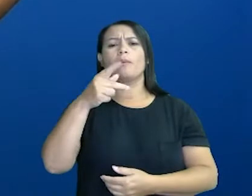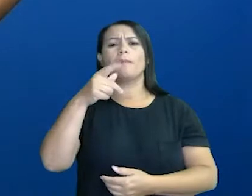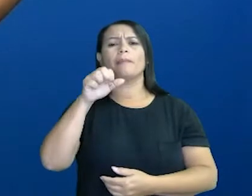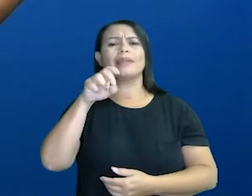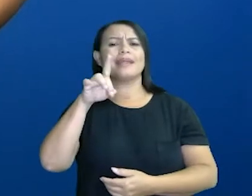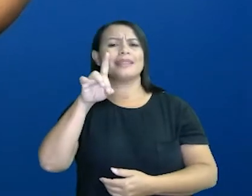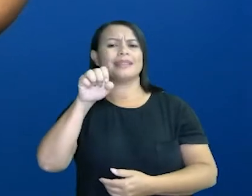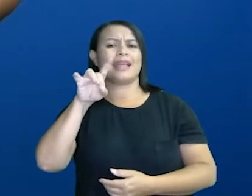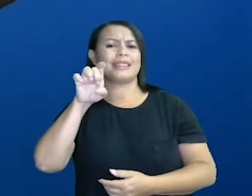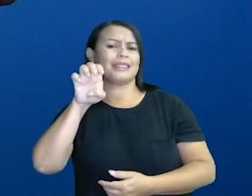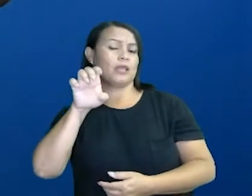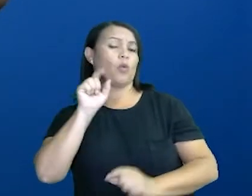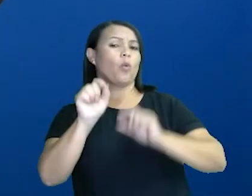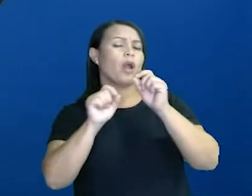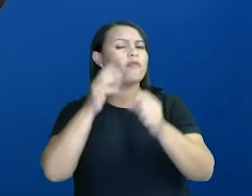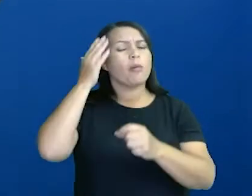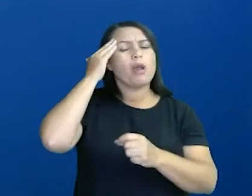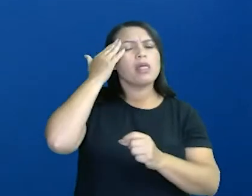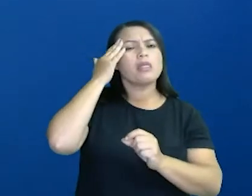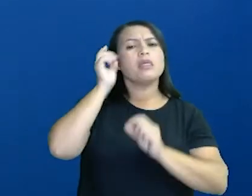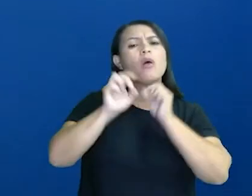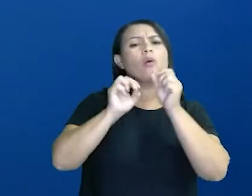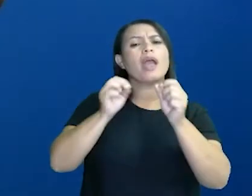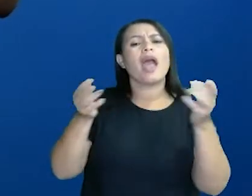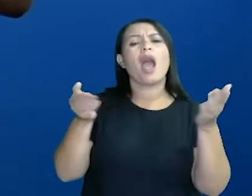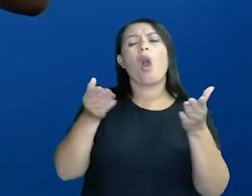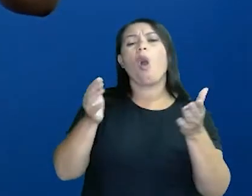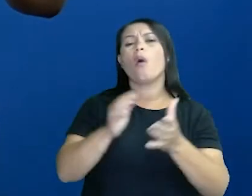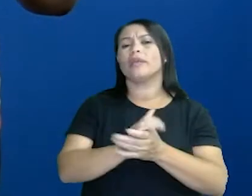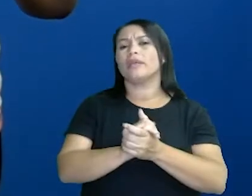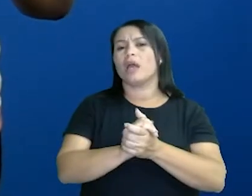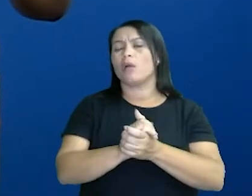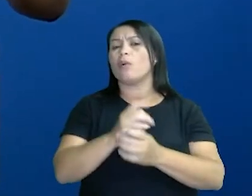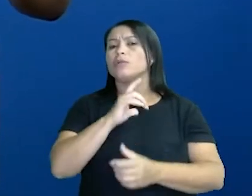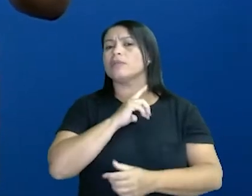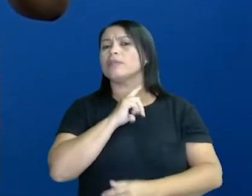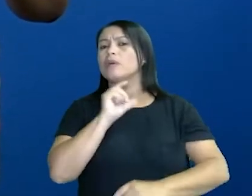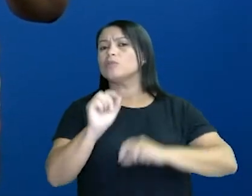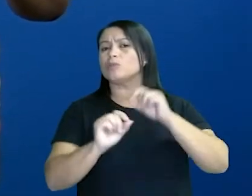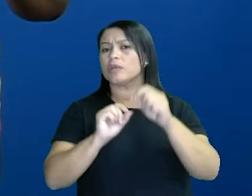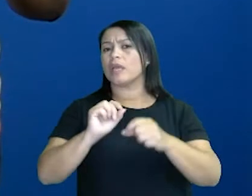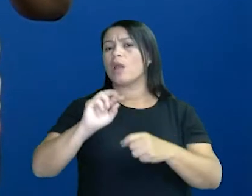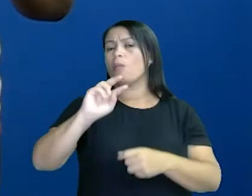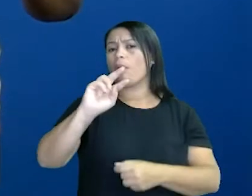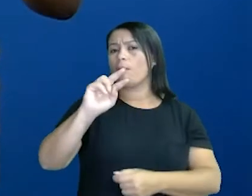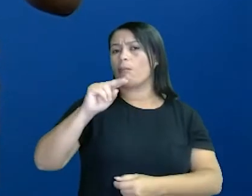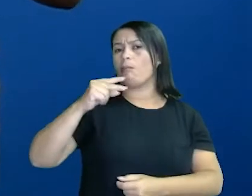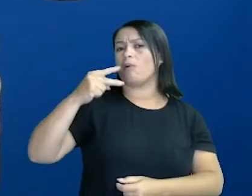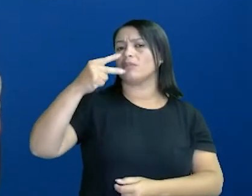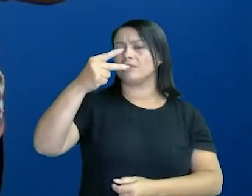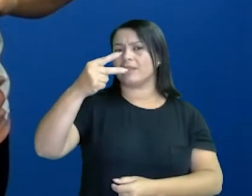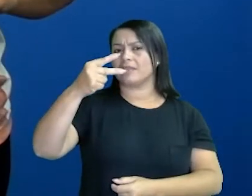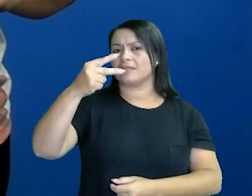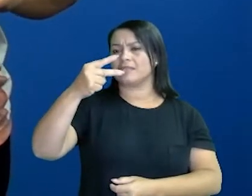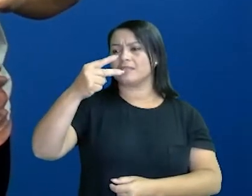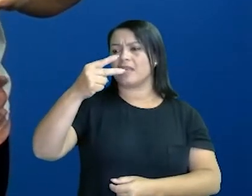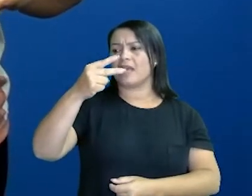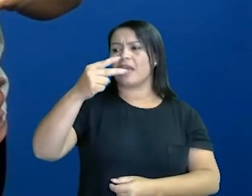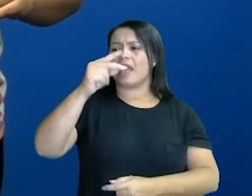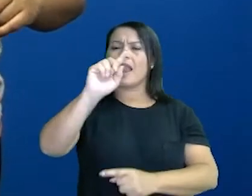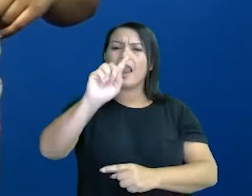que a gente vai ter agora na quarta propriedade então quando temos uma potência é levada a um